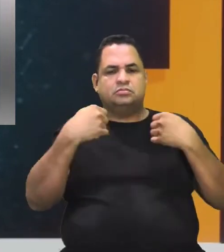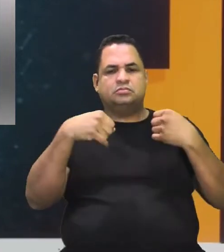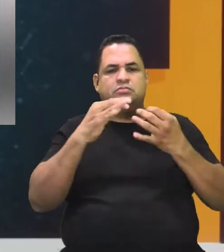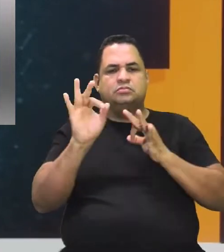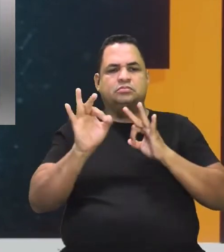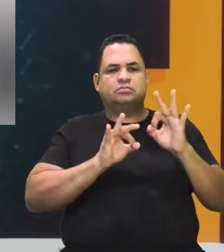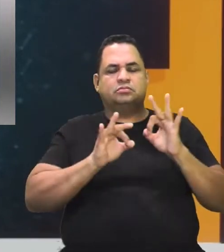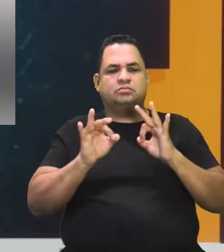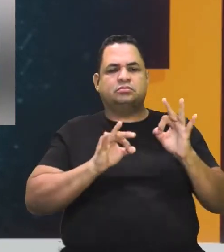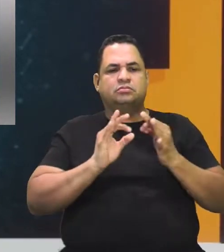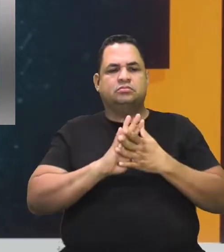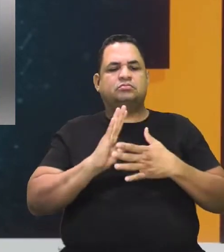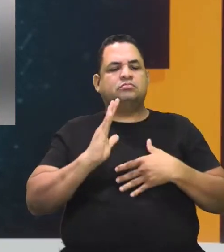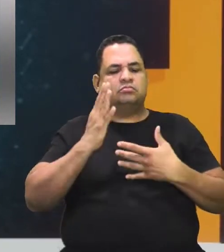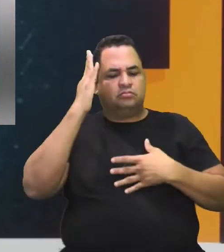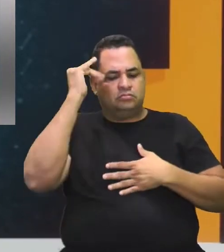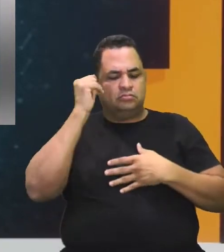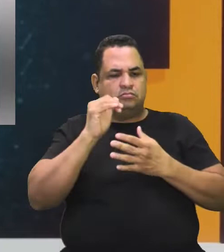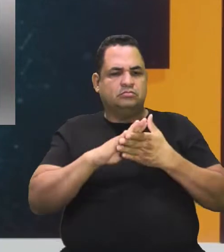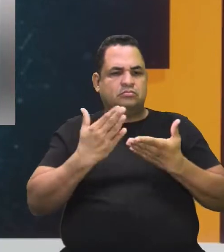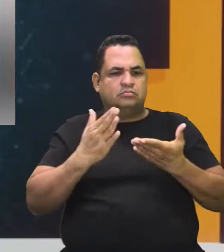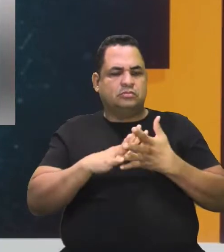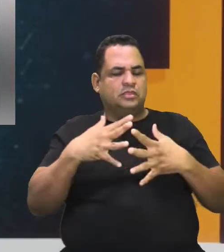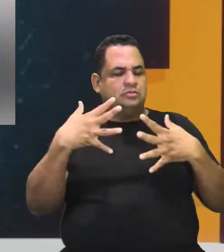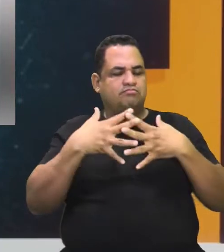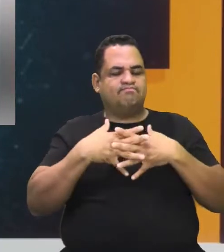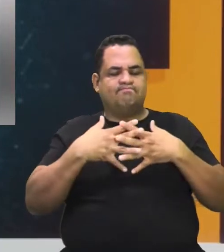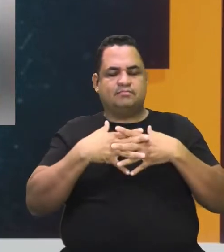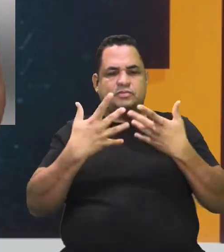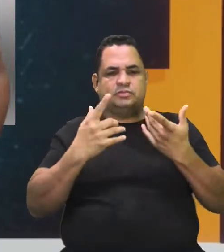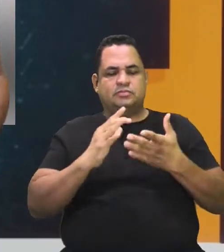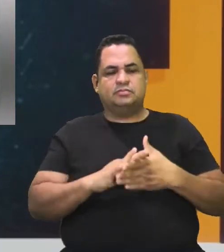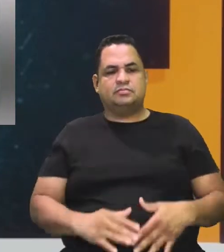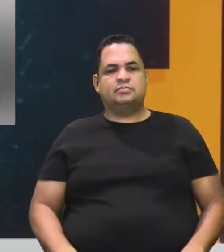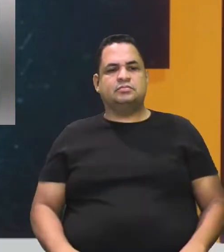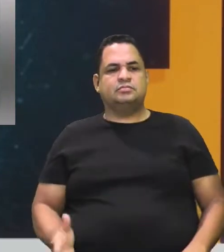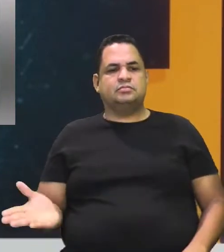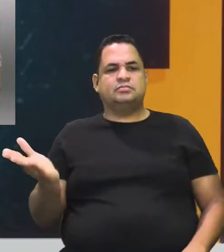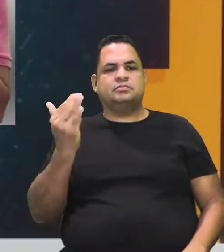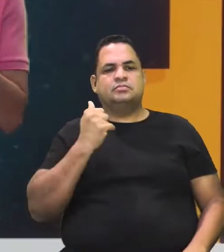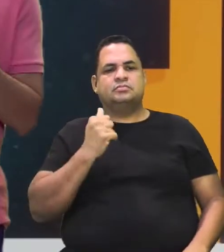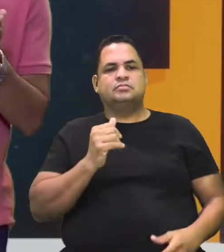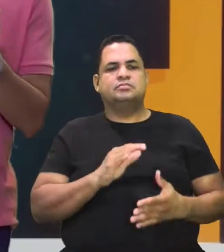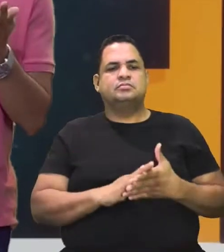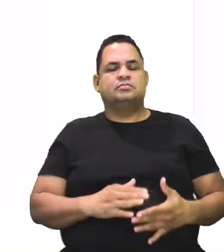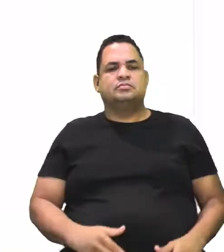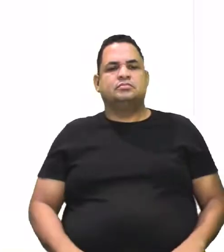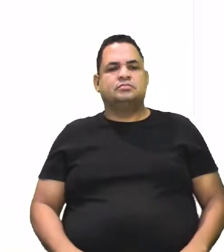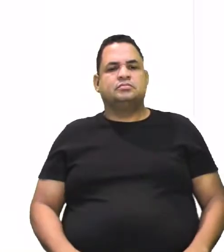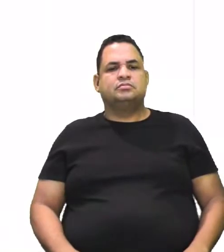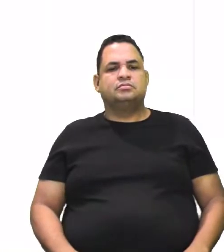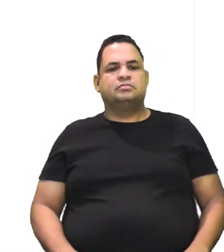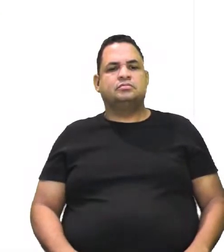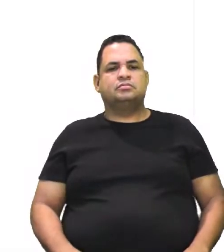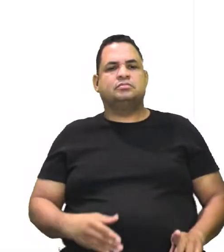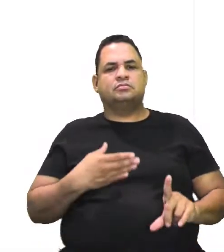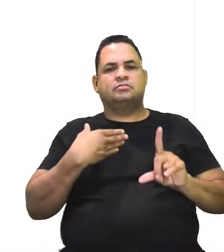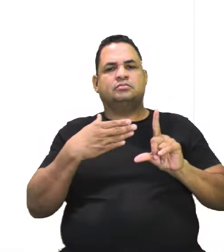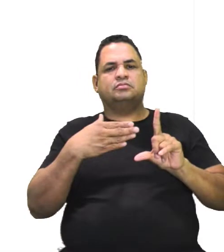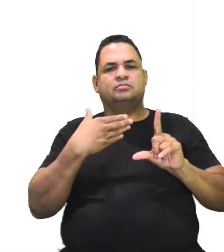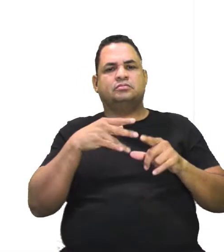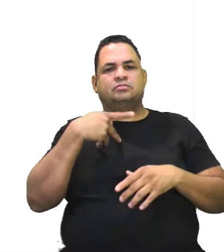estar bem, né, fera nessa parte aí para não se complicar, tá bom? Beleza. Então vamos lá, avançando aqui o assunto, olha lá no nosso